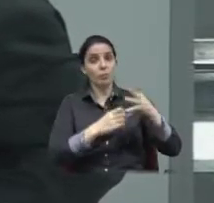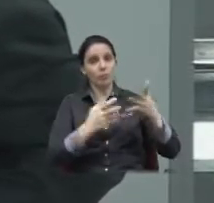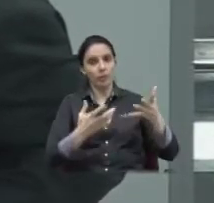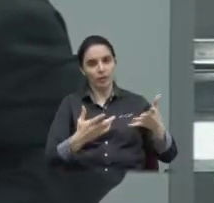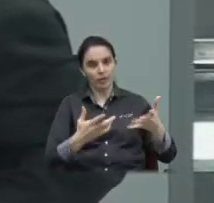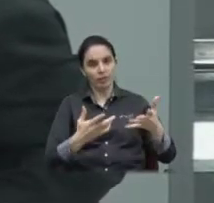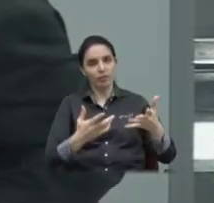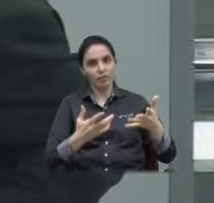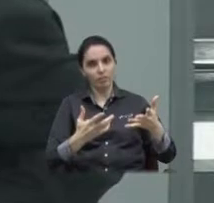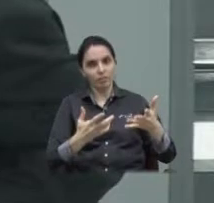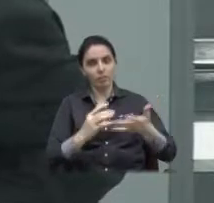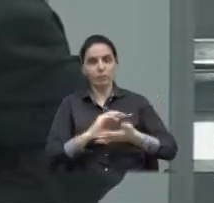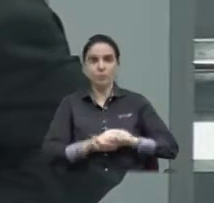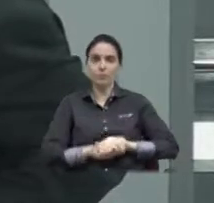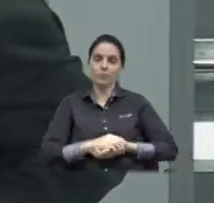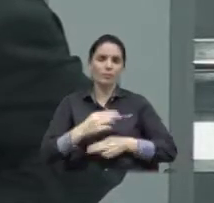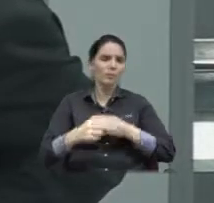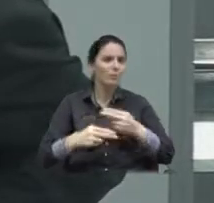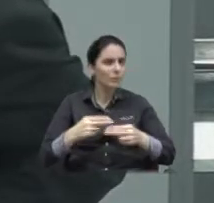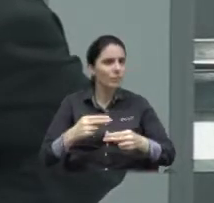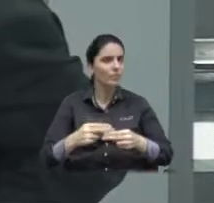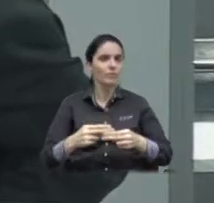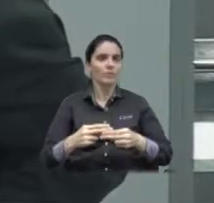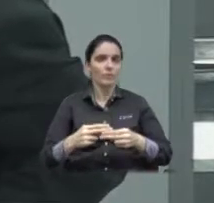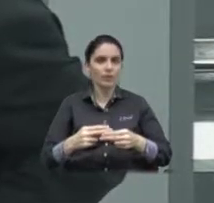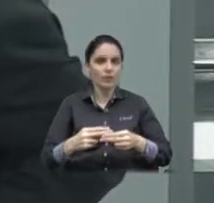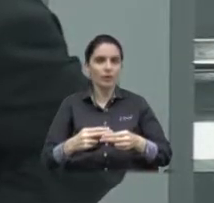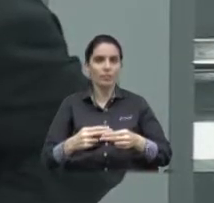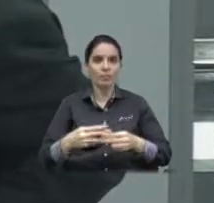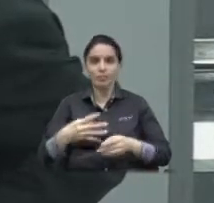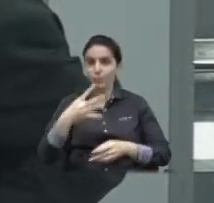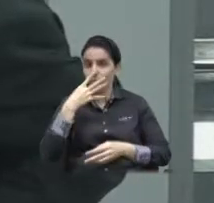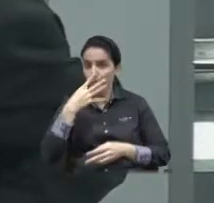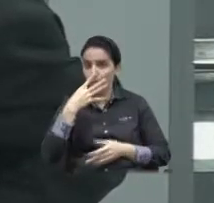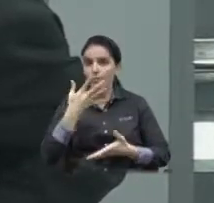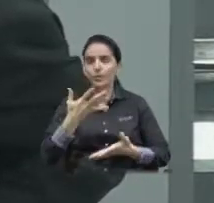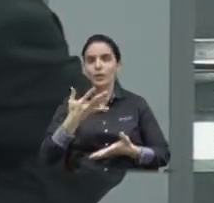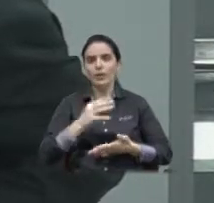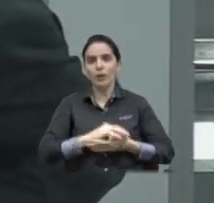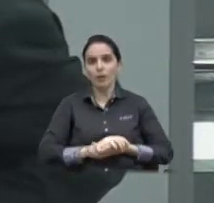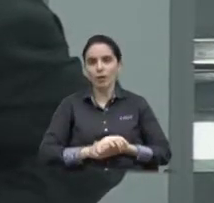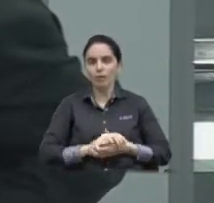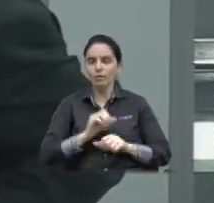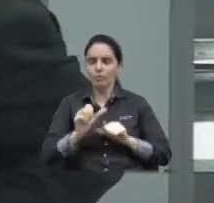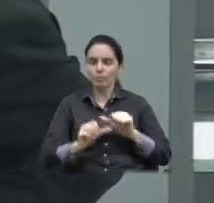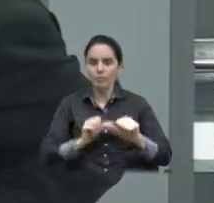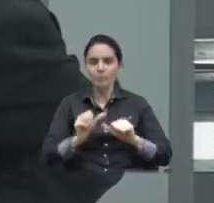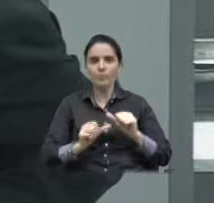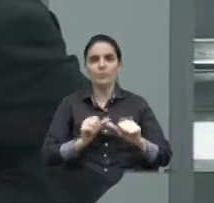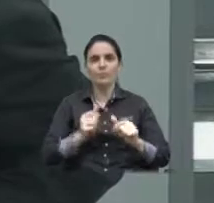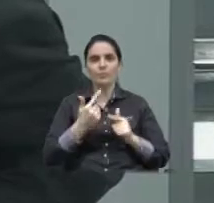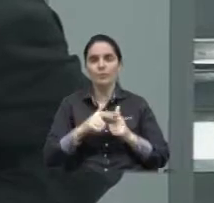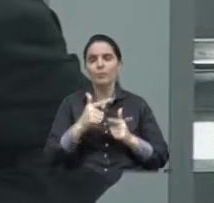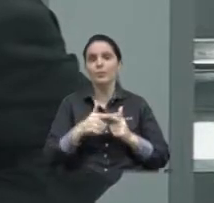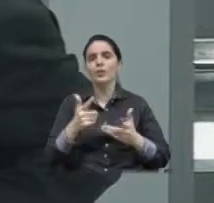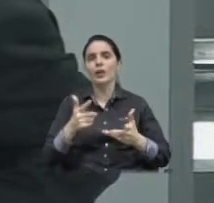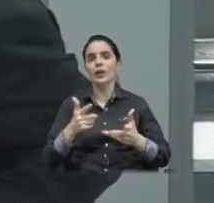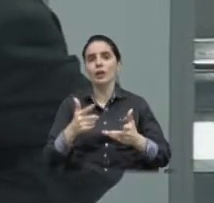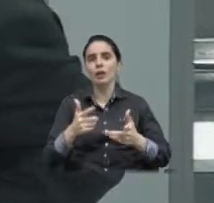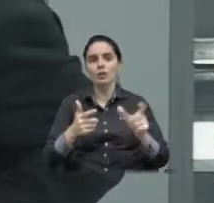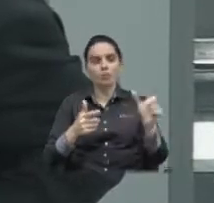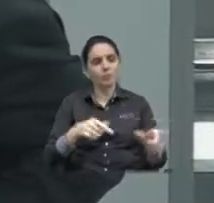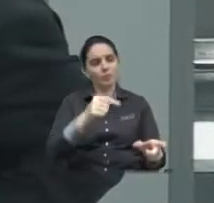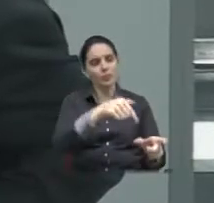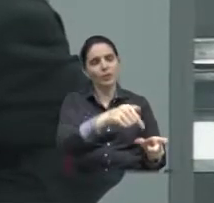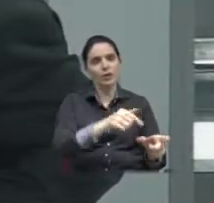na empresa, na indústria. Então até isso chega a ser absurdo. Quando o senhor fala de mudança de valores, é isso que acontece. Esse sujeito depois vai